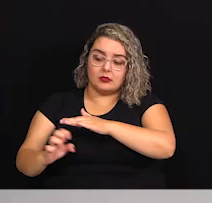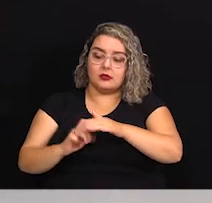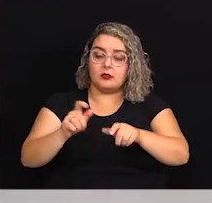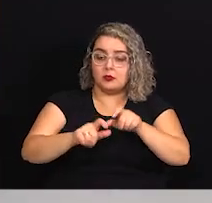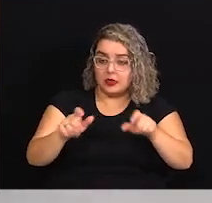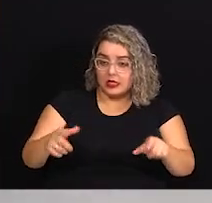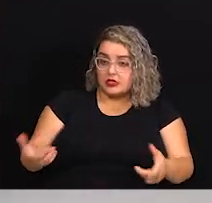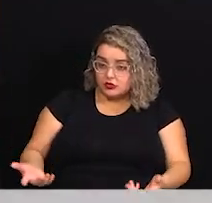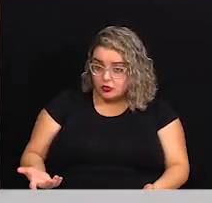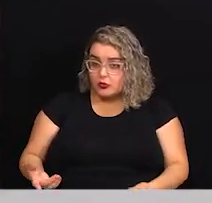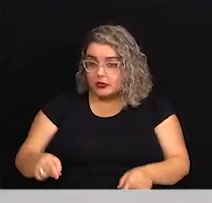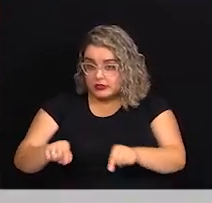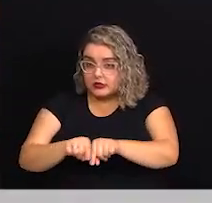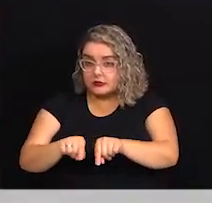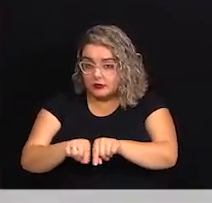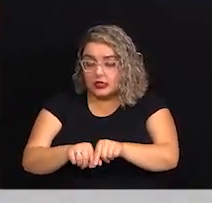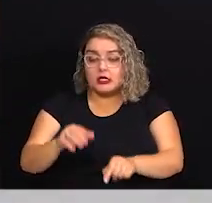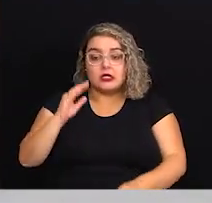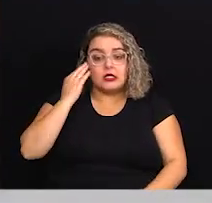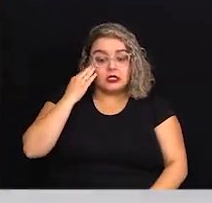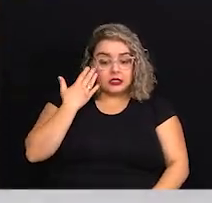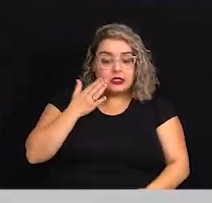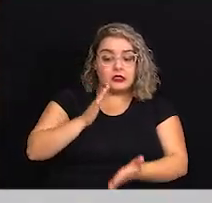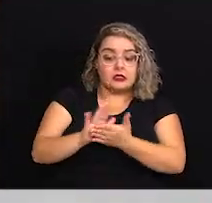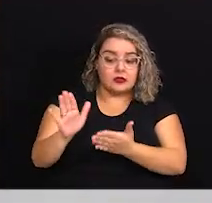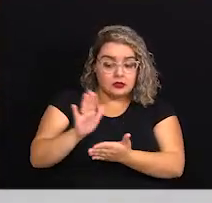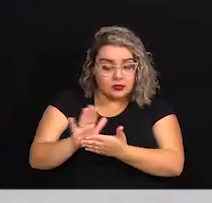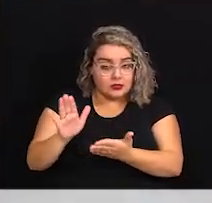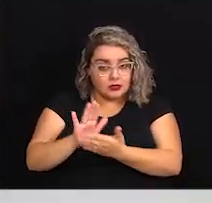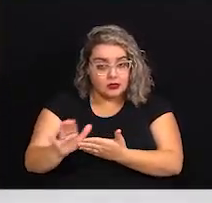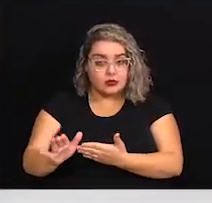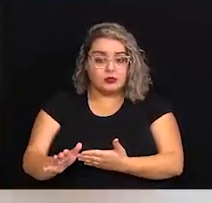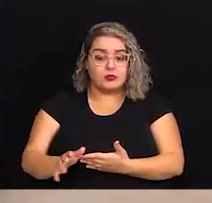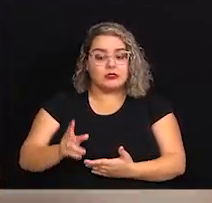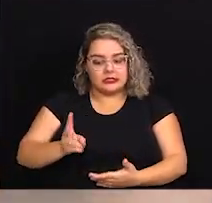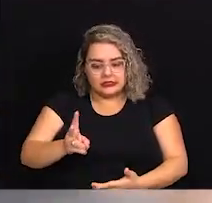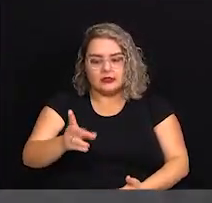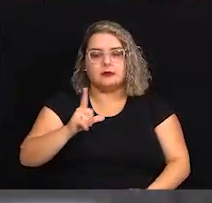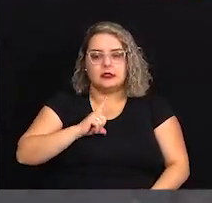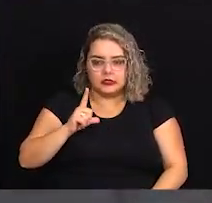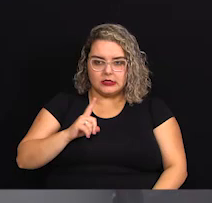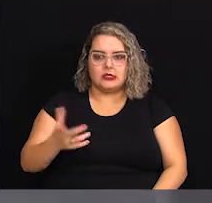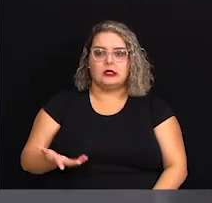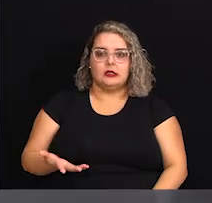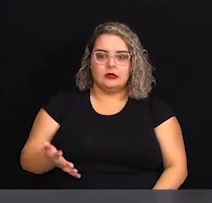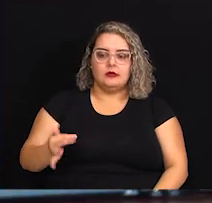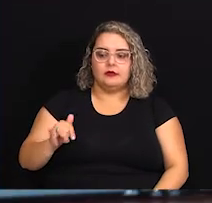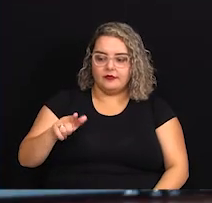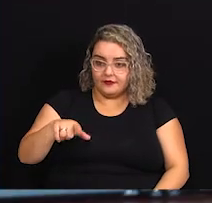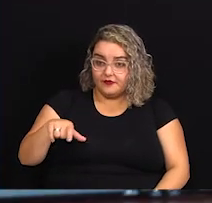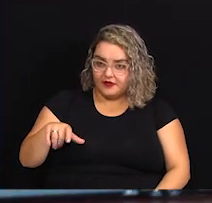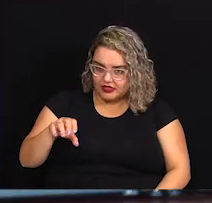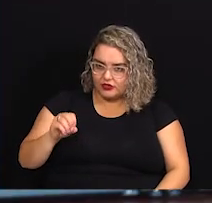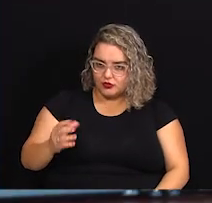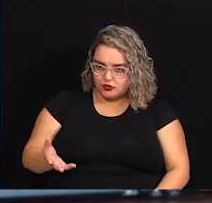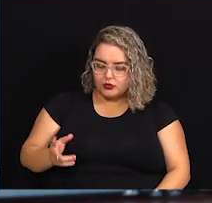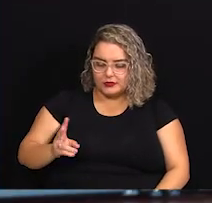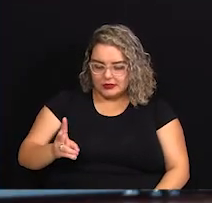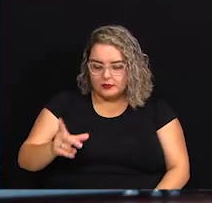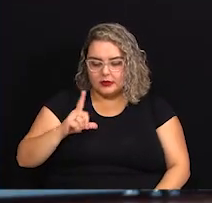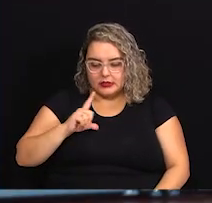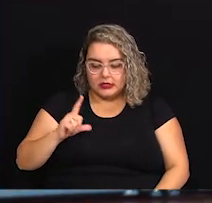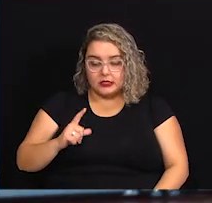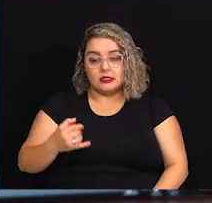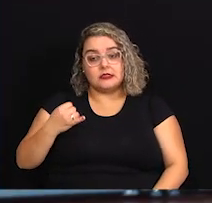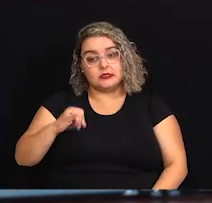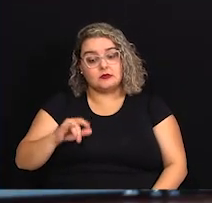pessoas físicas e entender seus custos, principalmente seus custos fixos, né? Que todos nós temos custos fixos. Se você